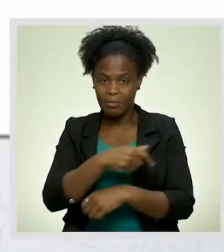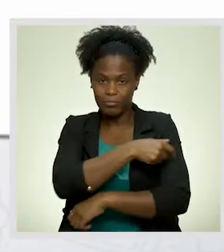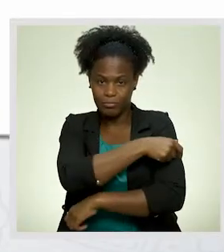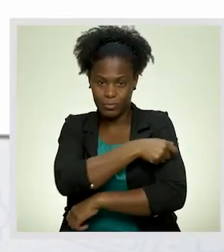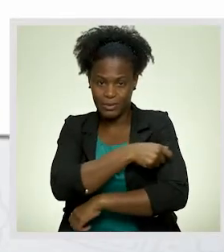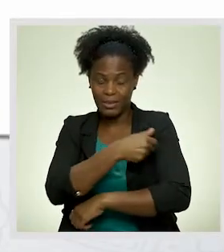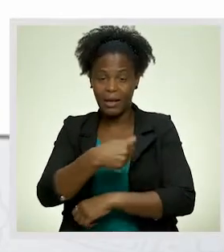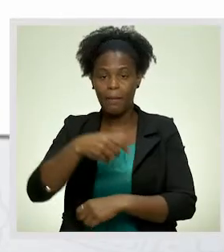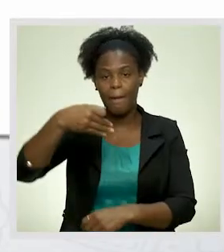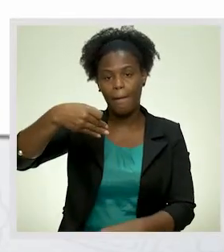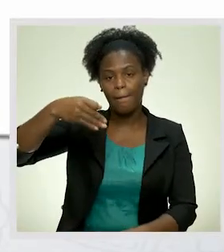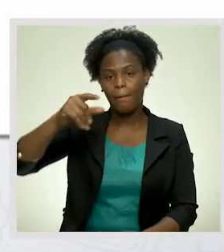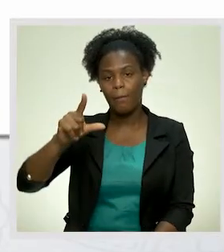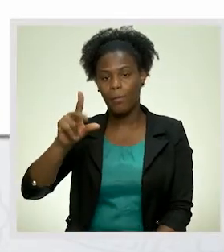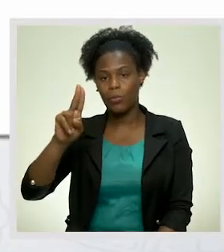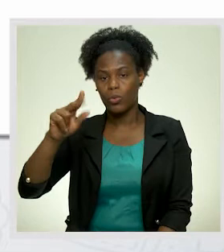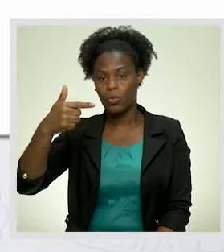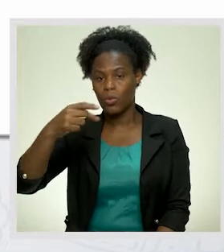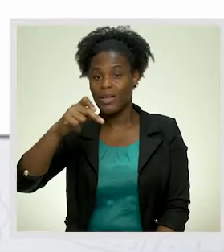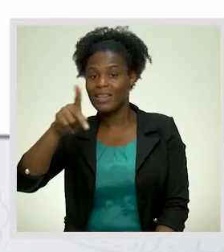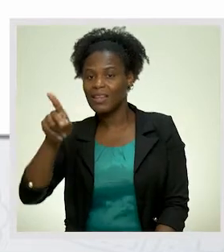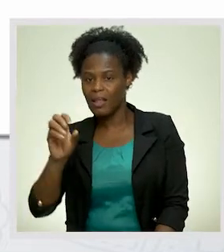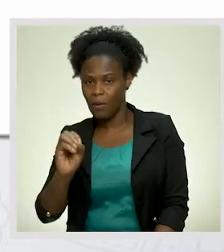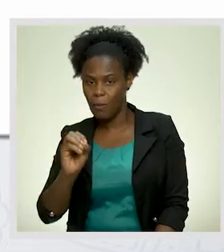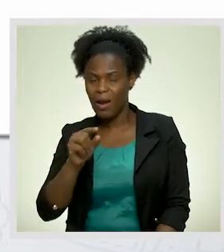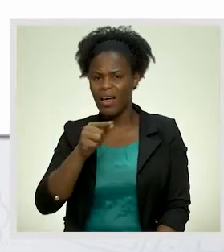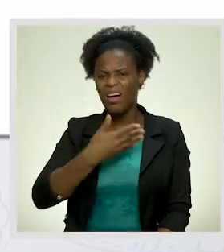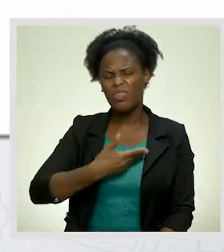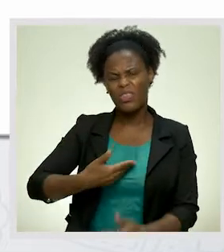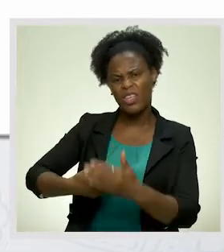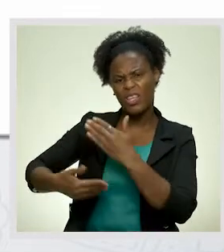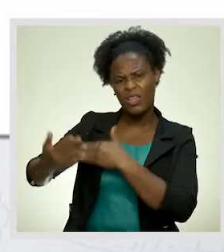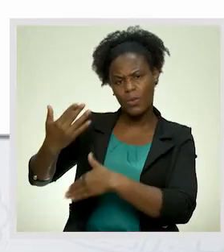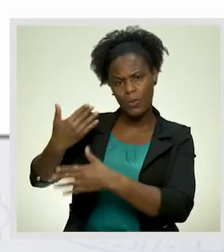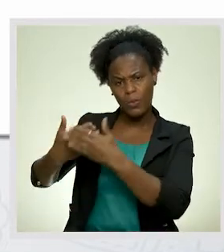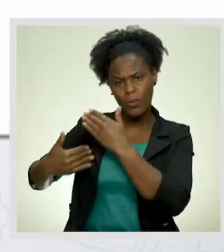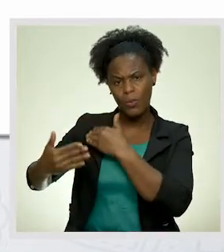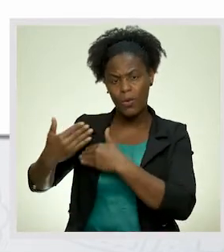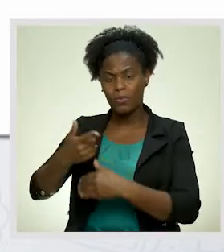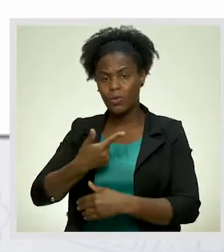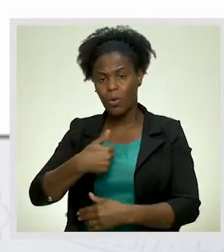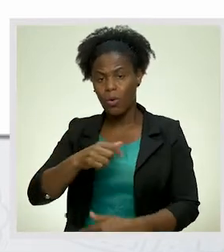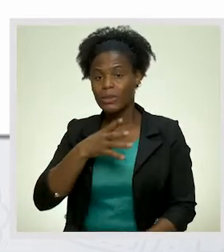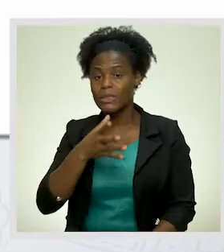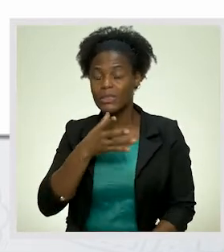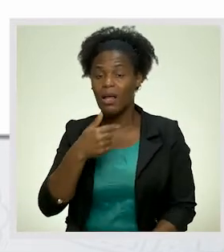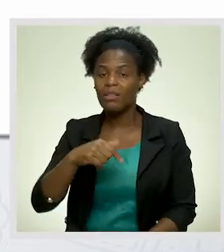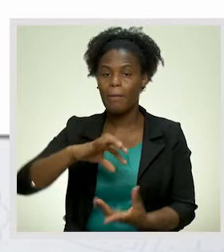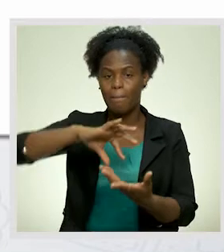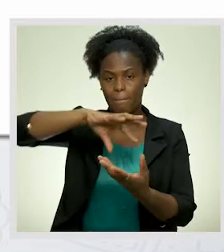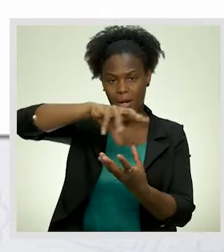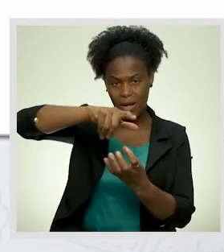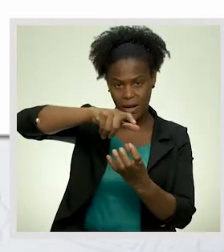o Plutão. O Plutão que antigamente era considerado um planeta, mas